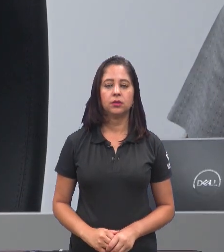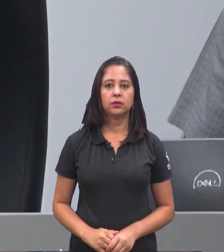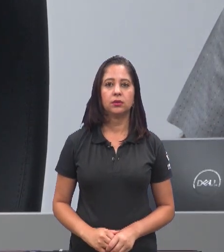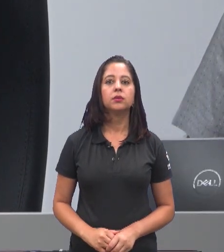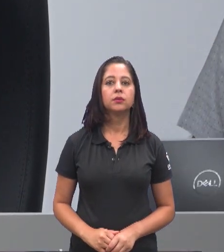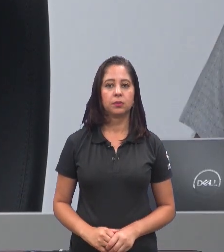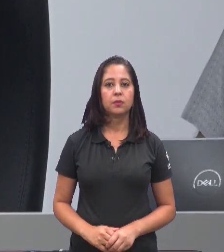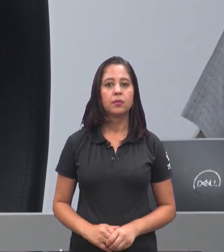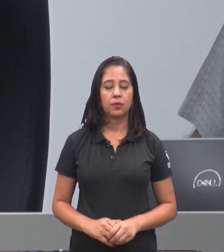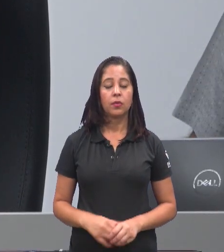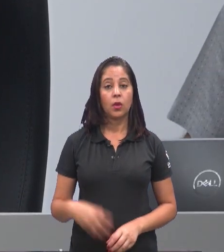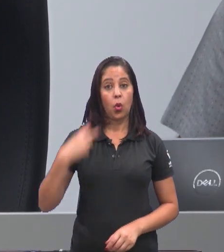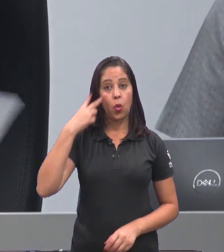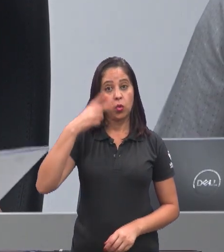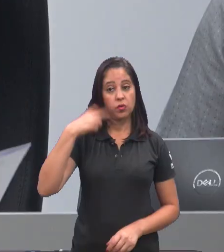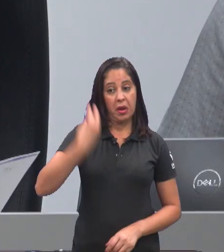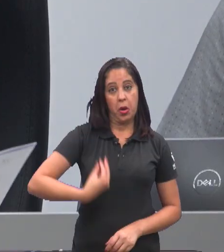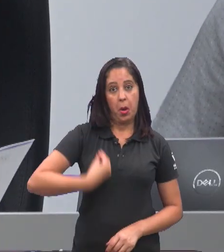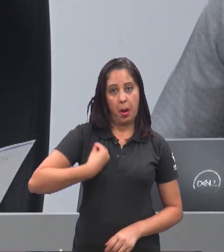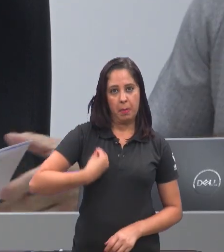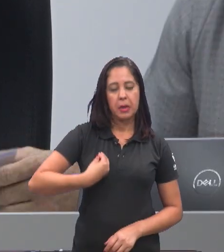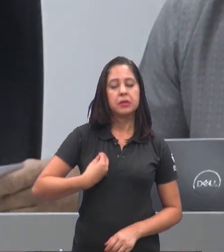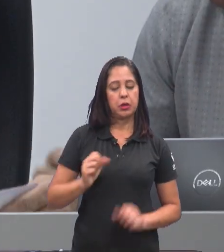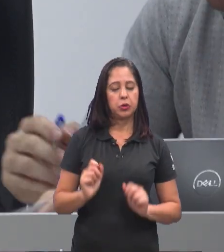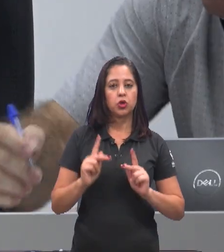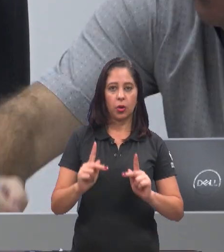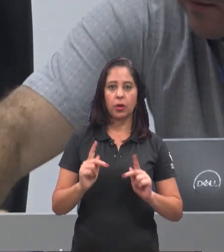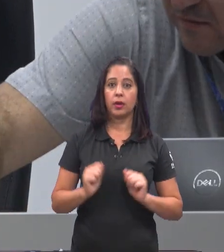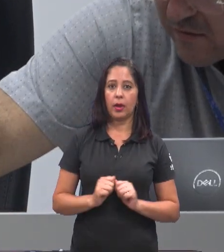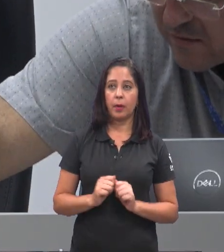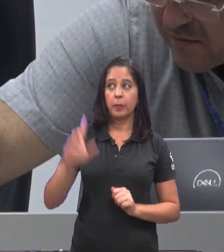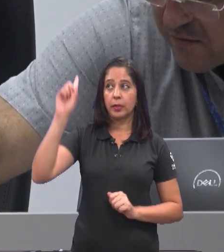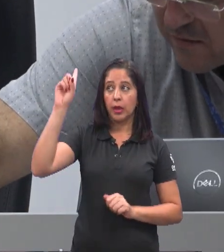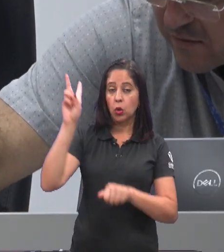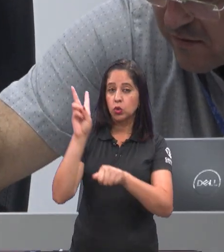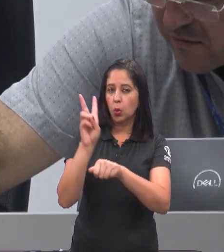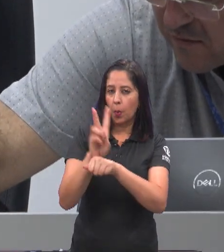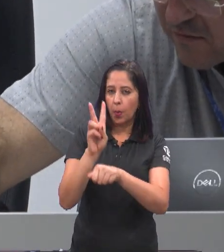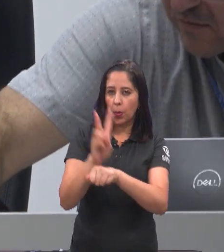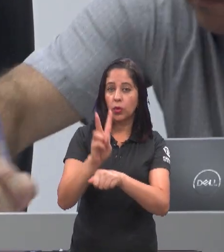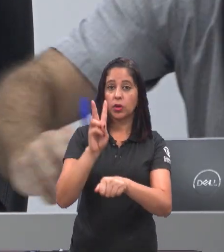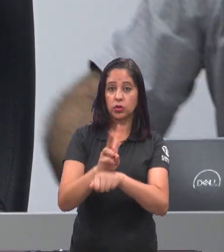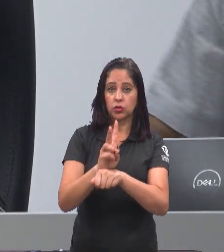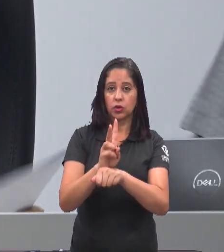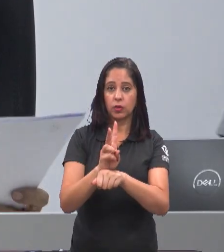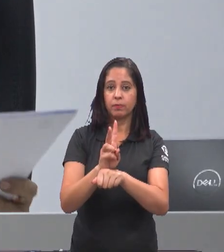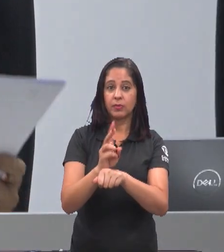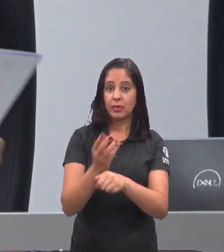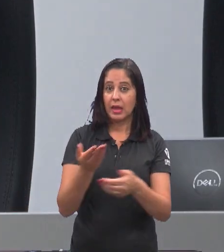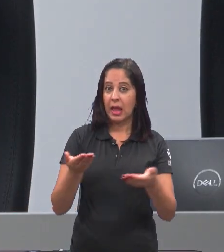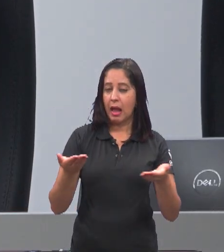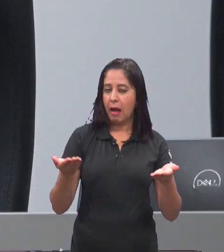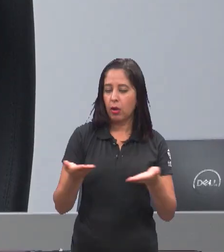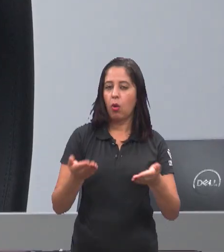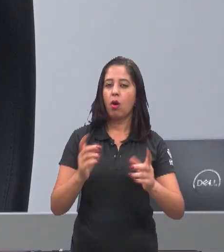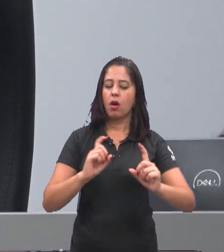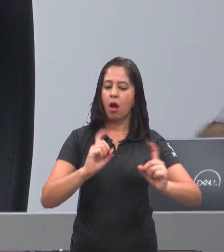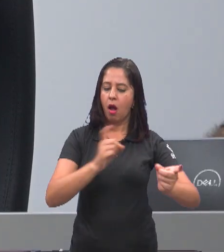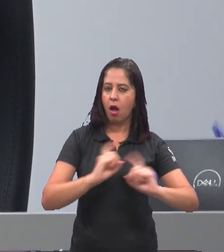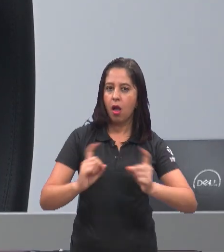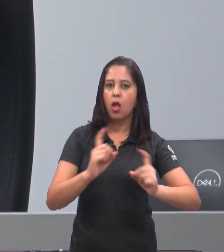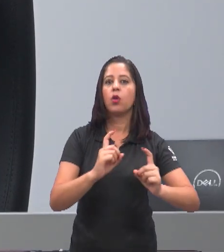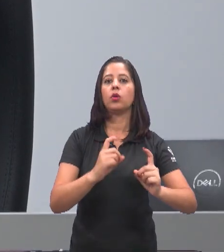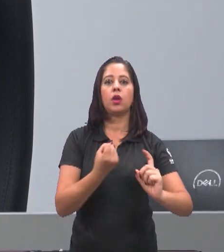Havendo o número legal, sob a proteção de Deus, lembrando que todo poder emana do povo, declaro aberta